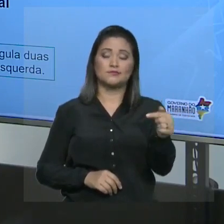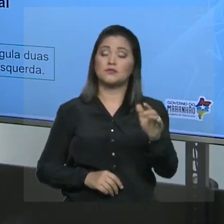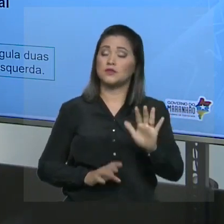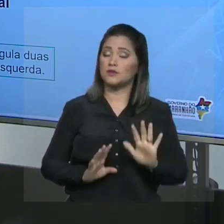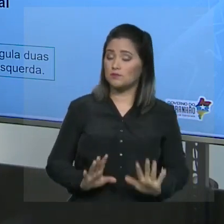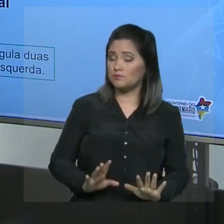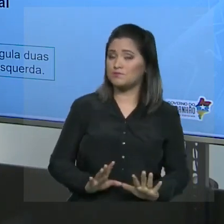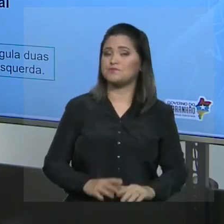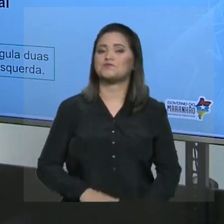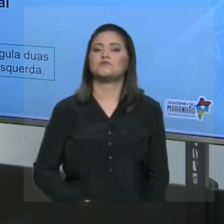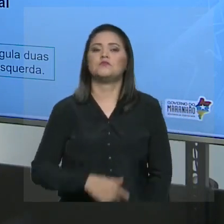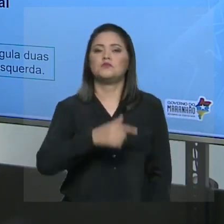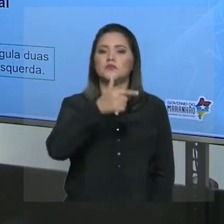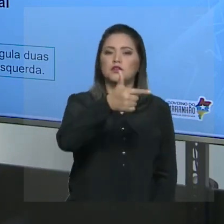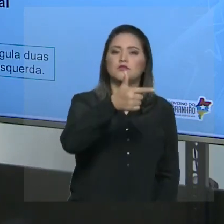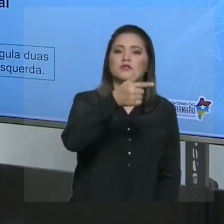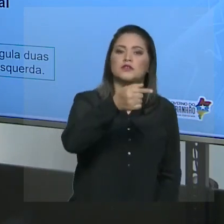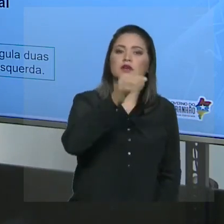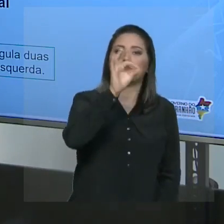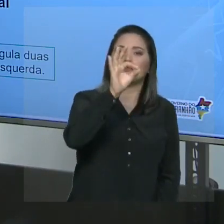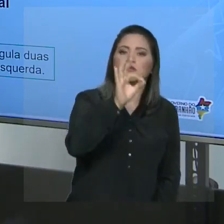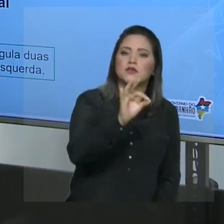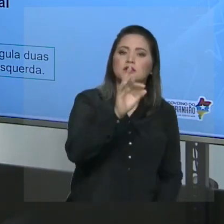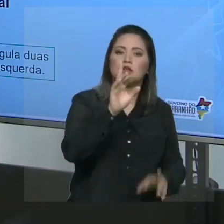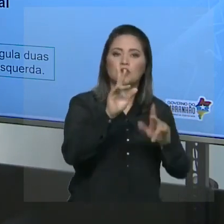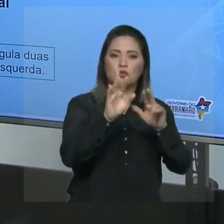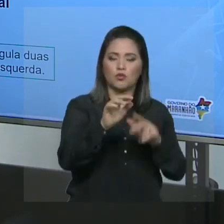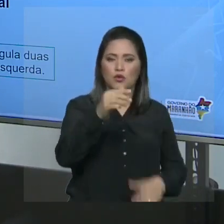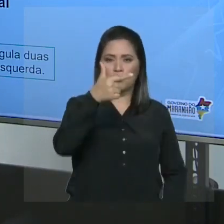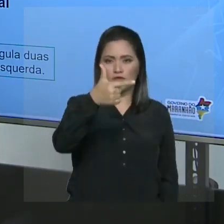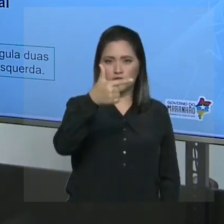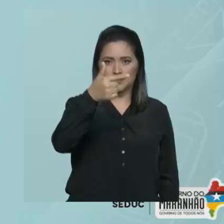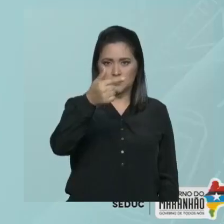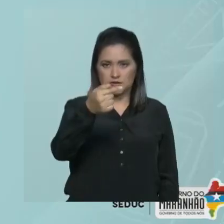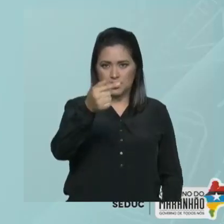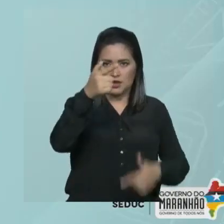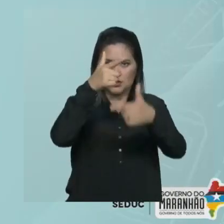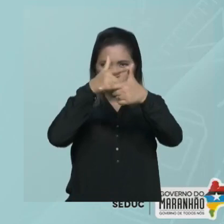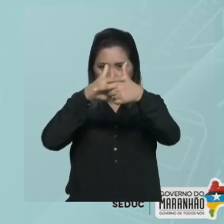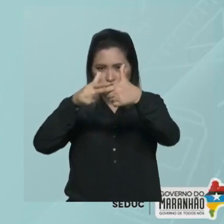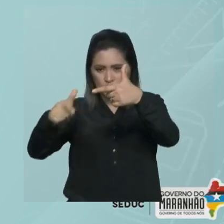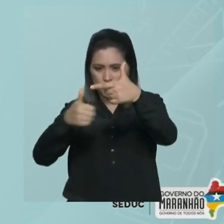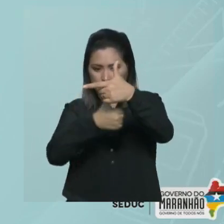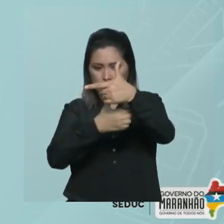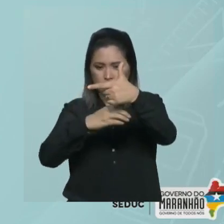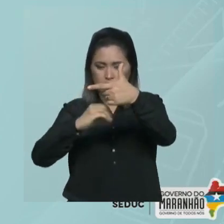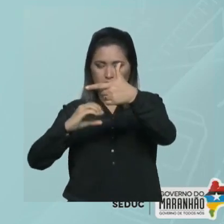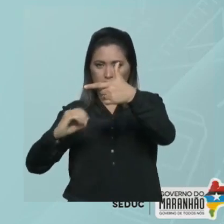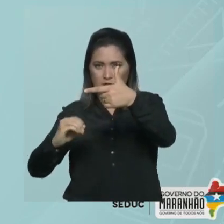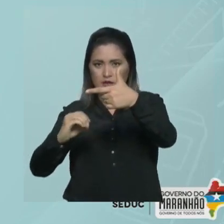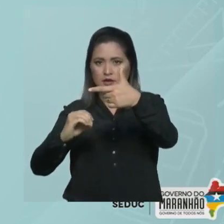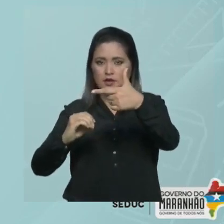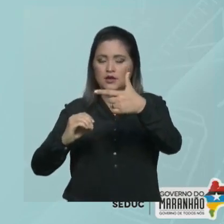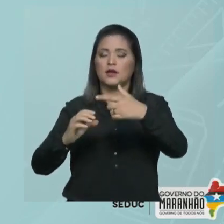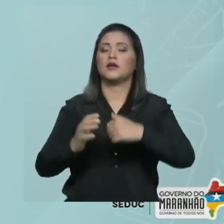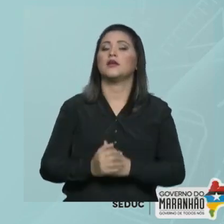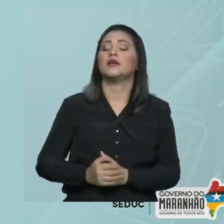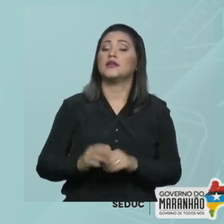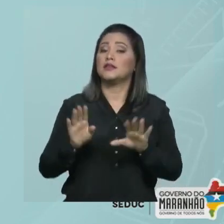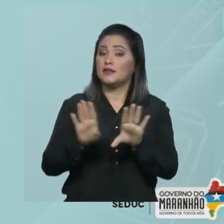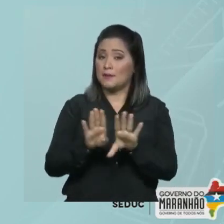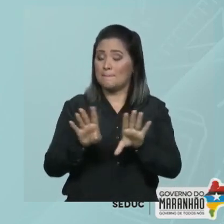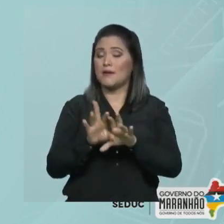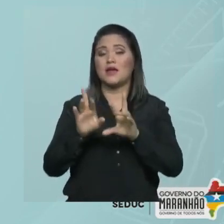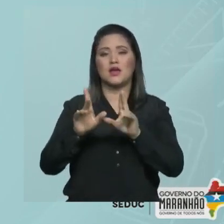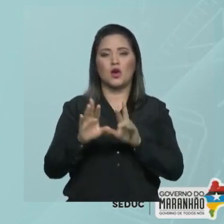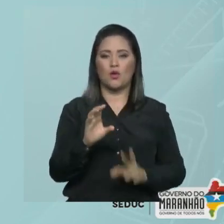a 0,27. Se eu quiser dar um salto, transformar de porcentagem para decimal, como eu já sei que eu vou dividir